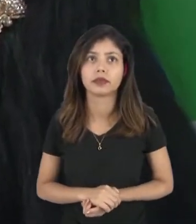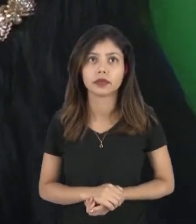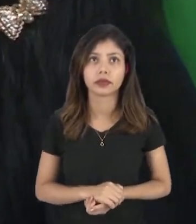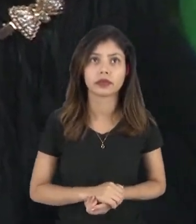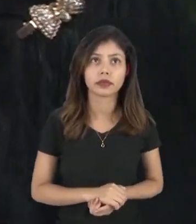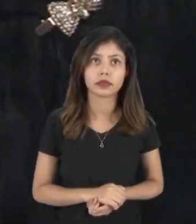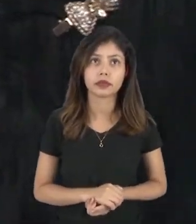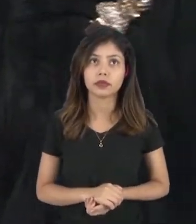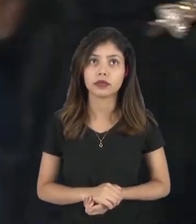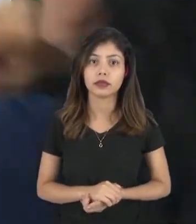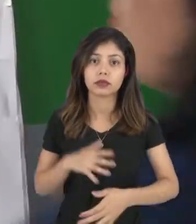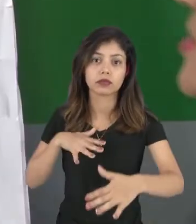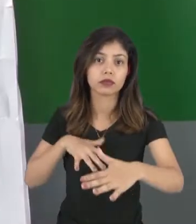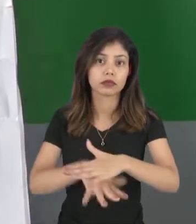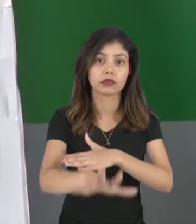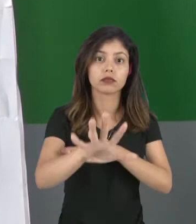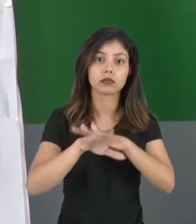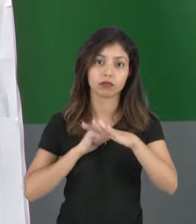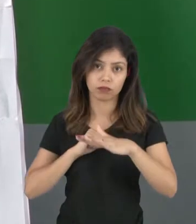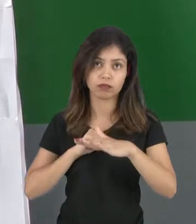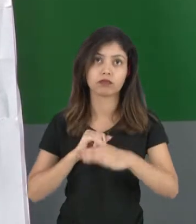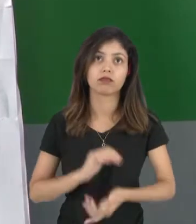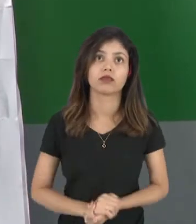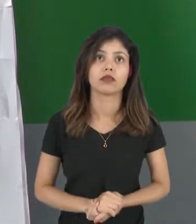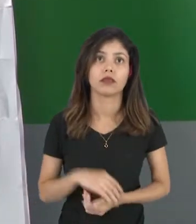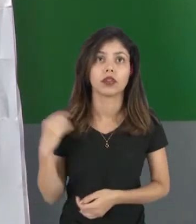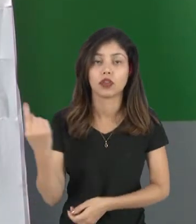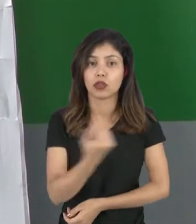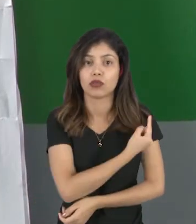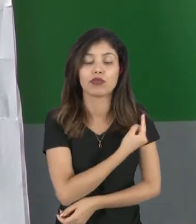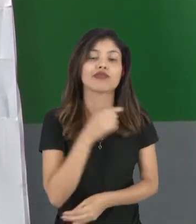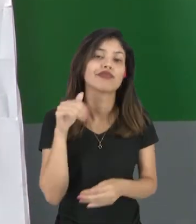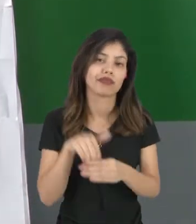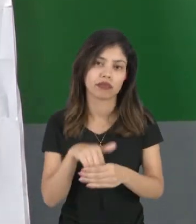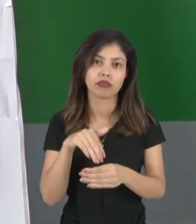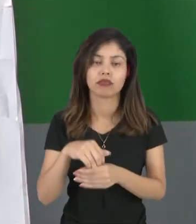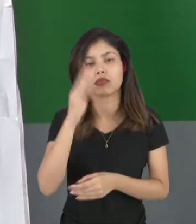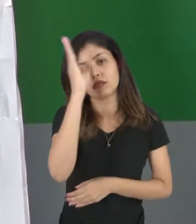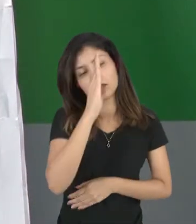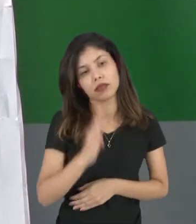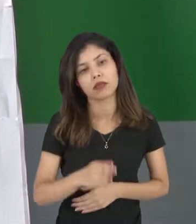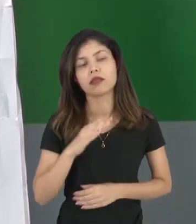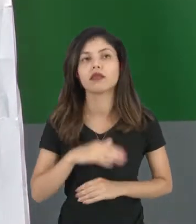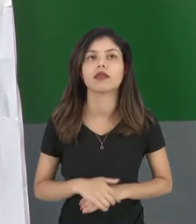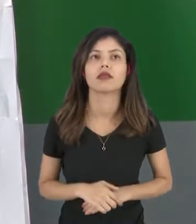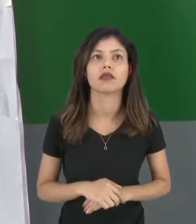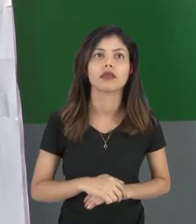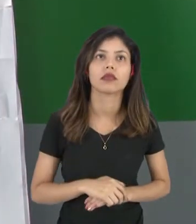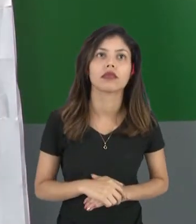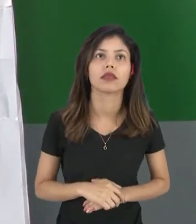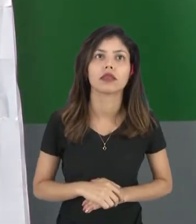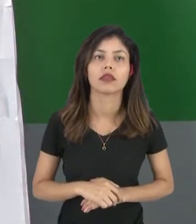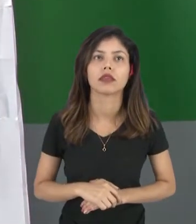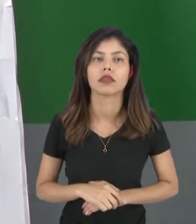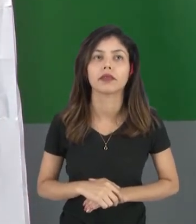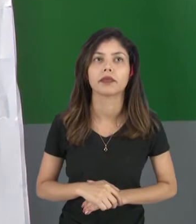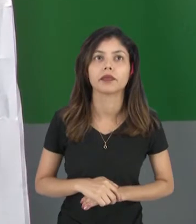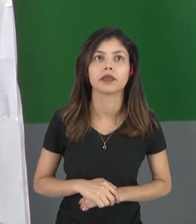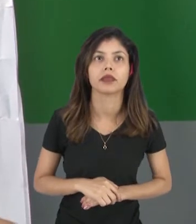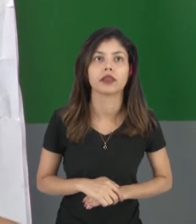É a corrupção e nós, eleitores do Brasil. Esse é o problema apontado lá. Próxima questão